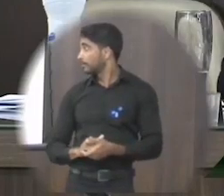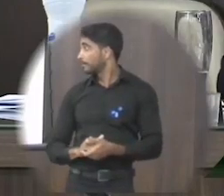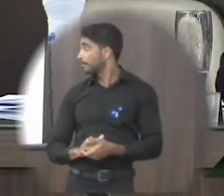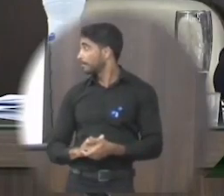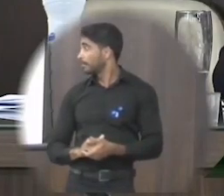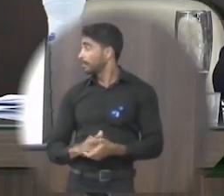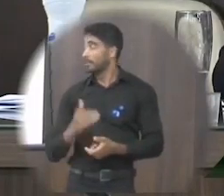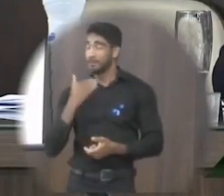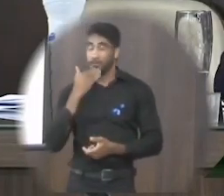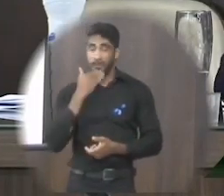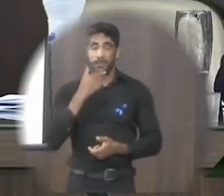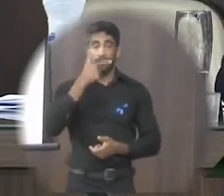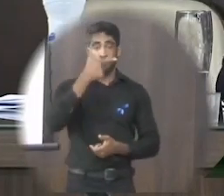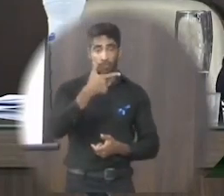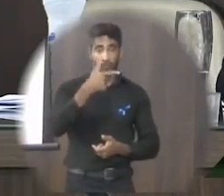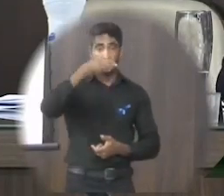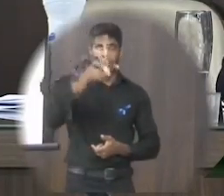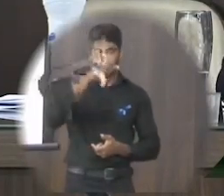Requerimento